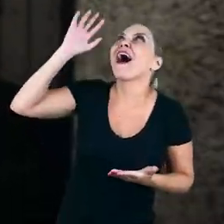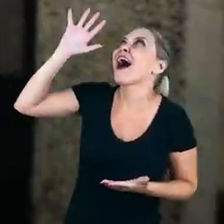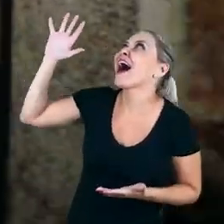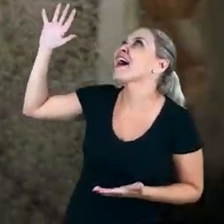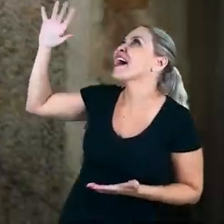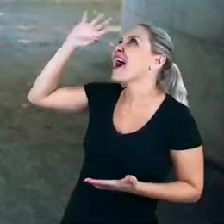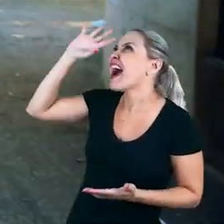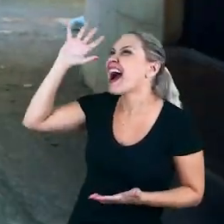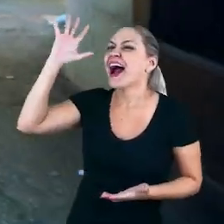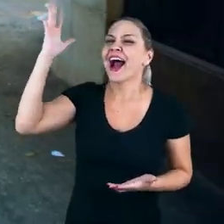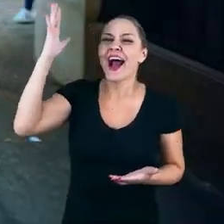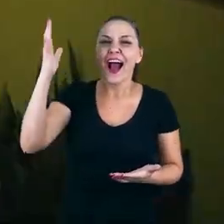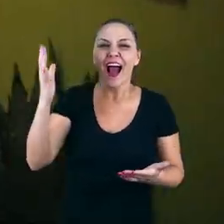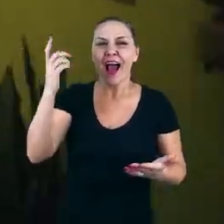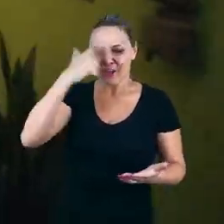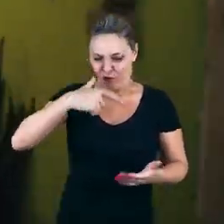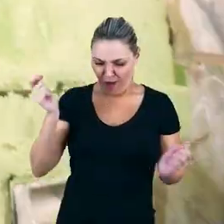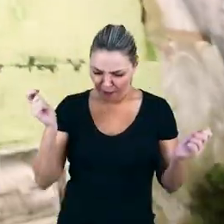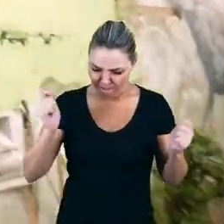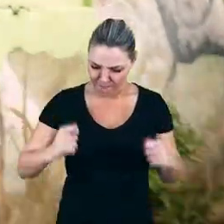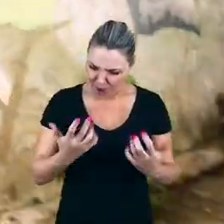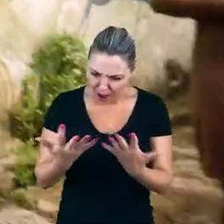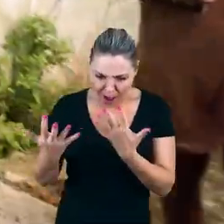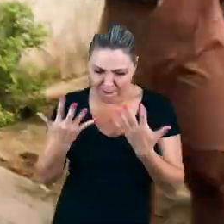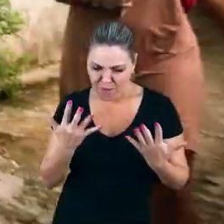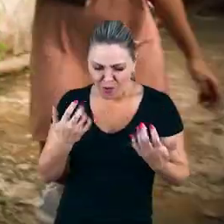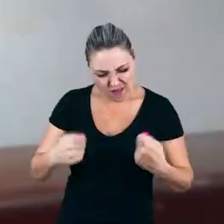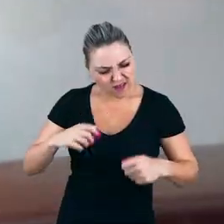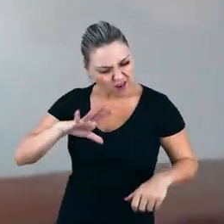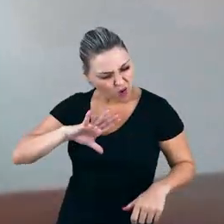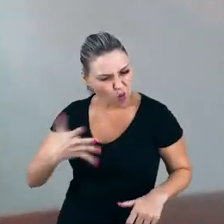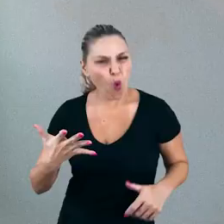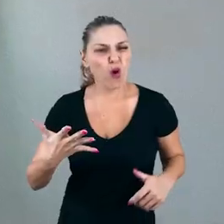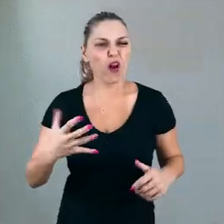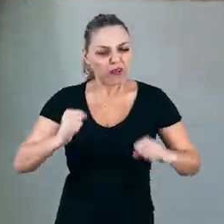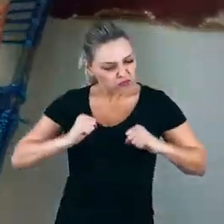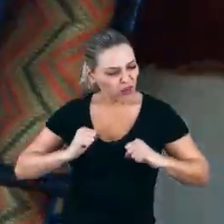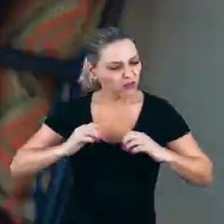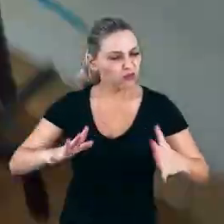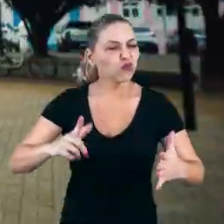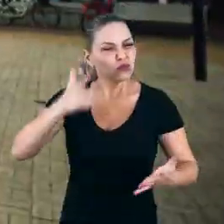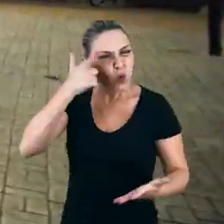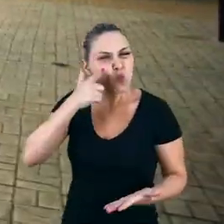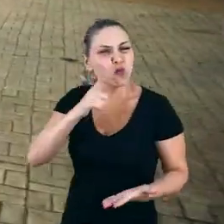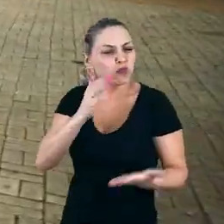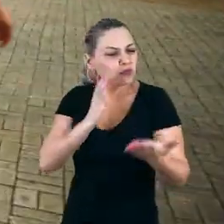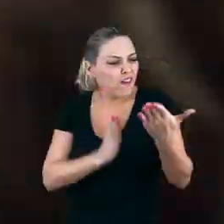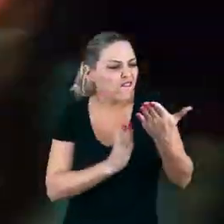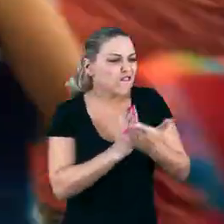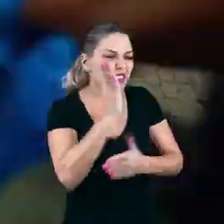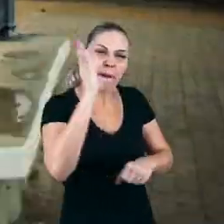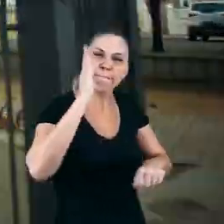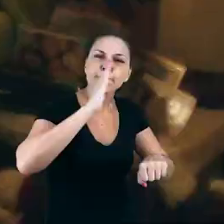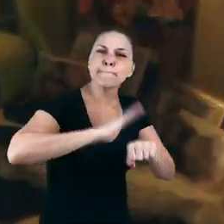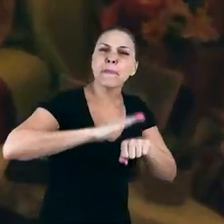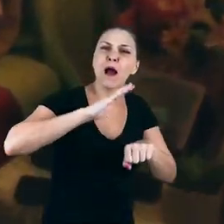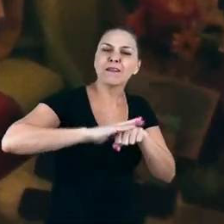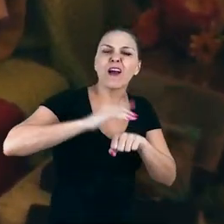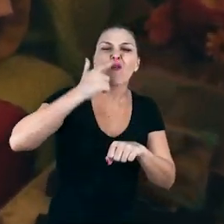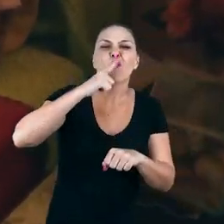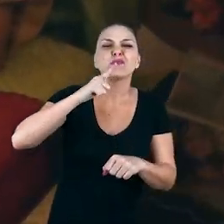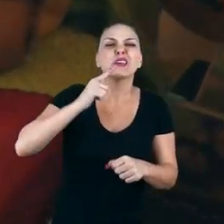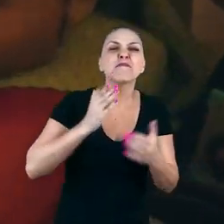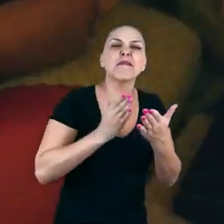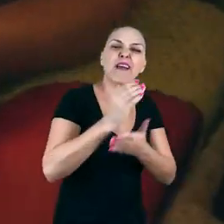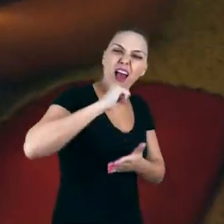Agora eu quero ver o sonho acontecer. Tá em minhas mãos, agora é fazer acontecer.